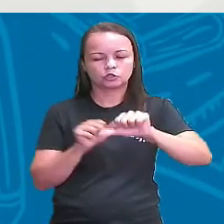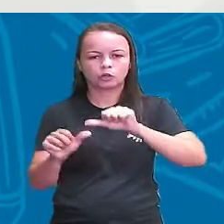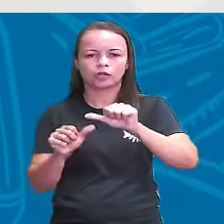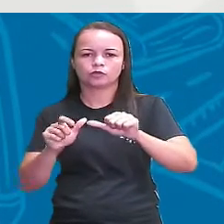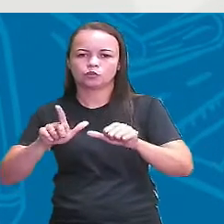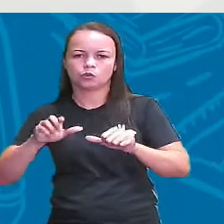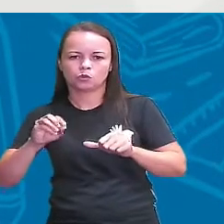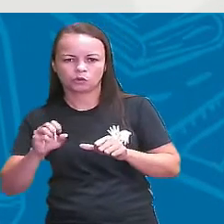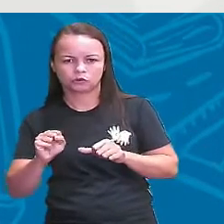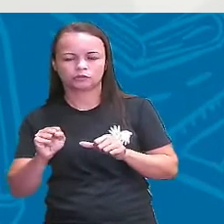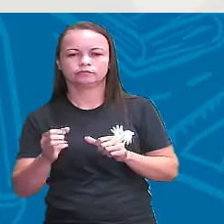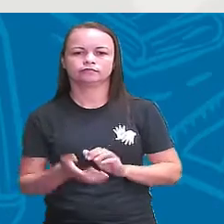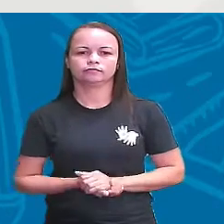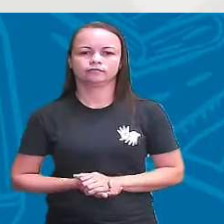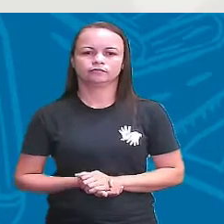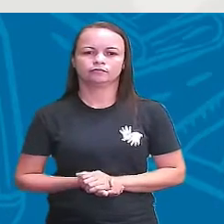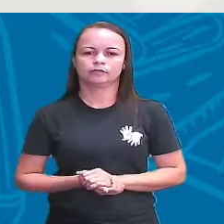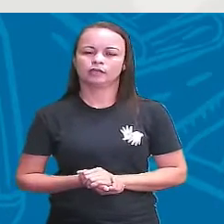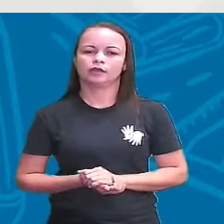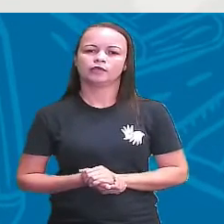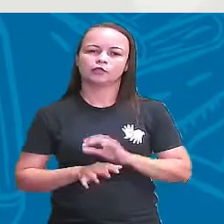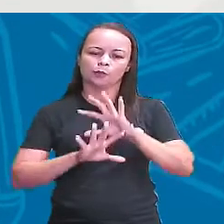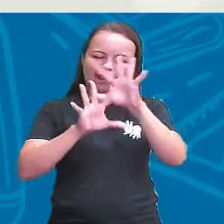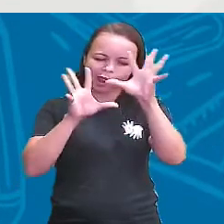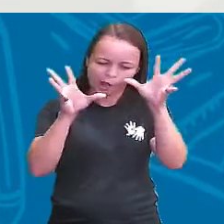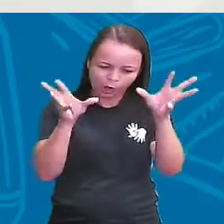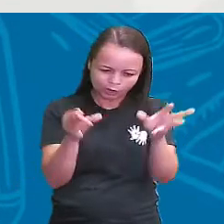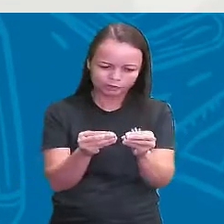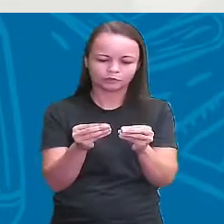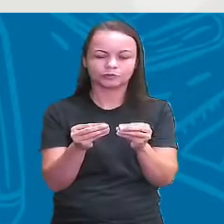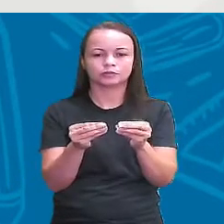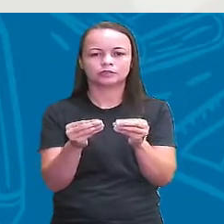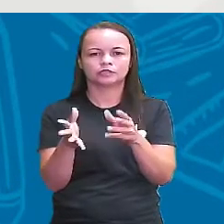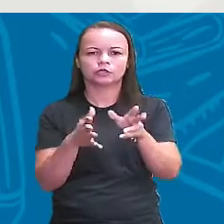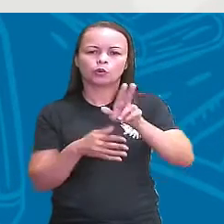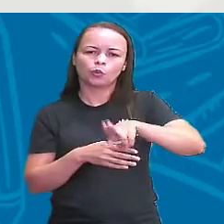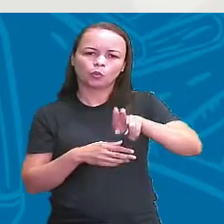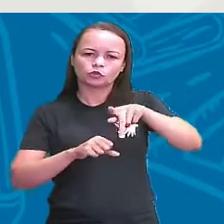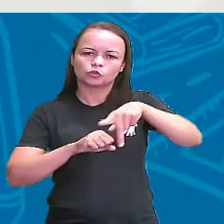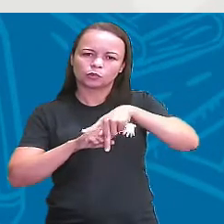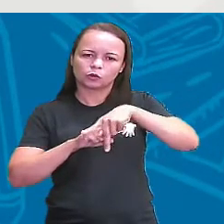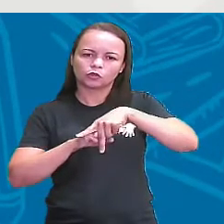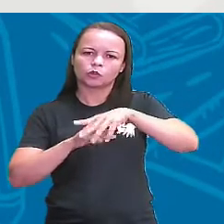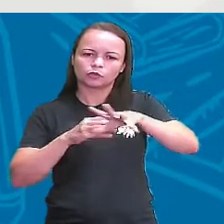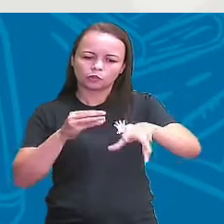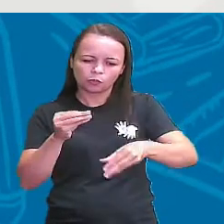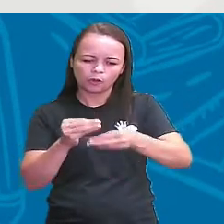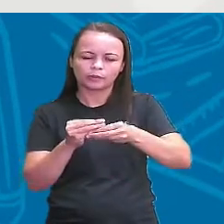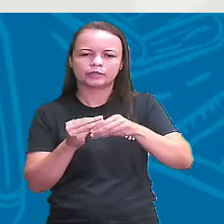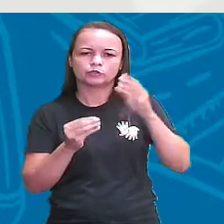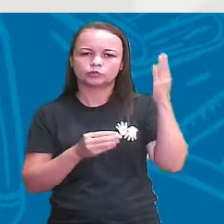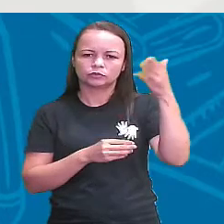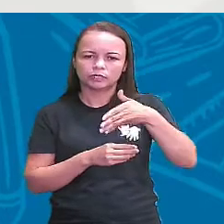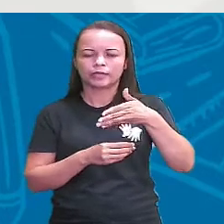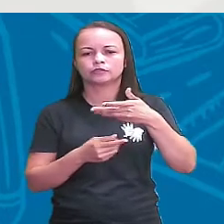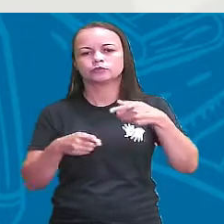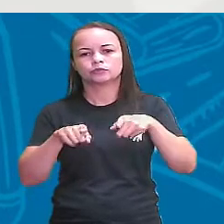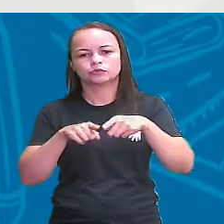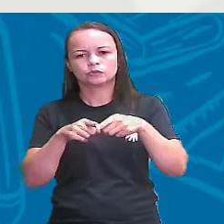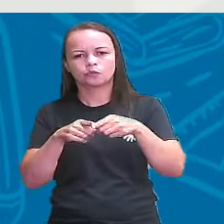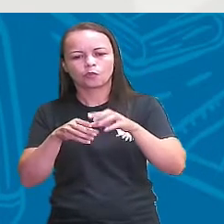los. Então, para resumir esse babado todo, use o pronome de complemento direto com os complementos